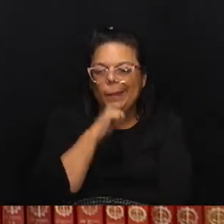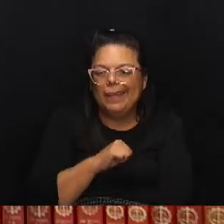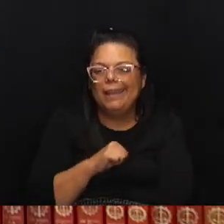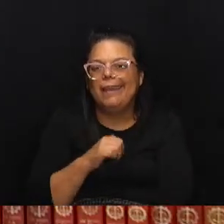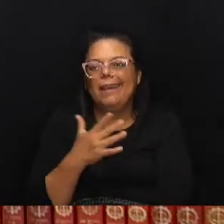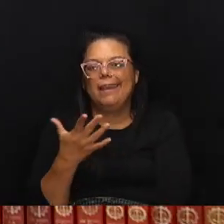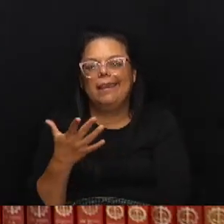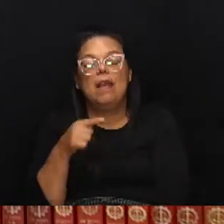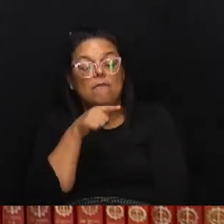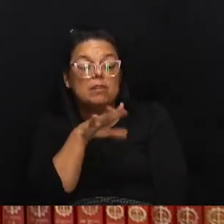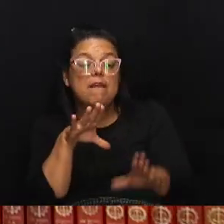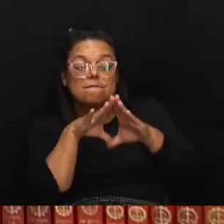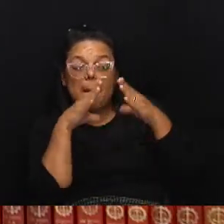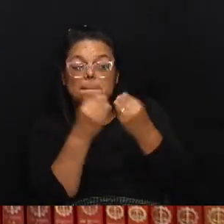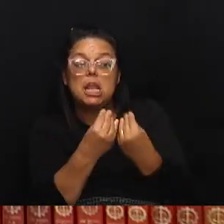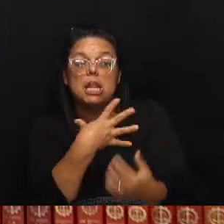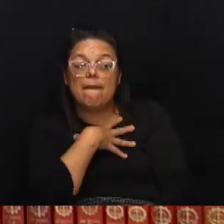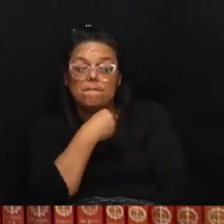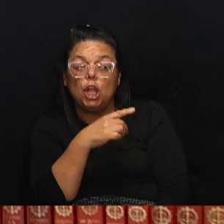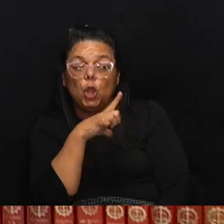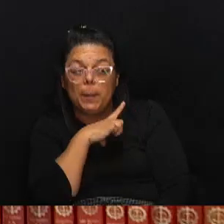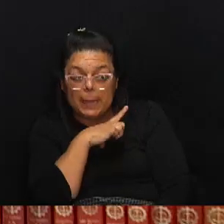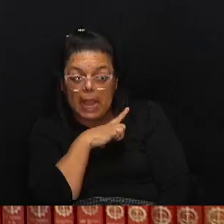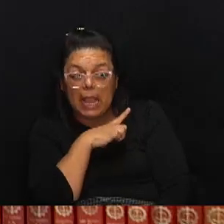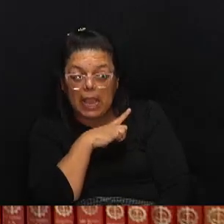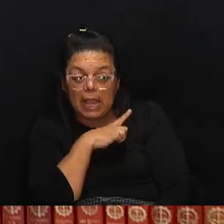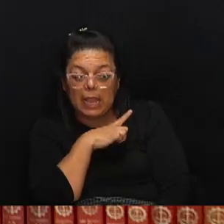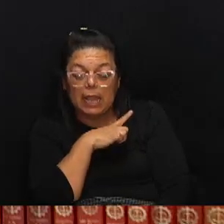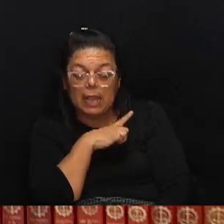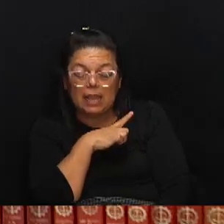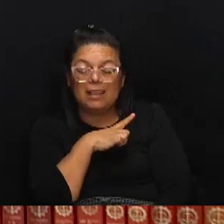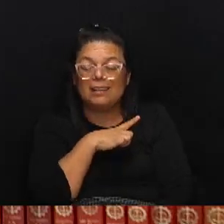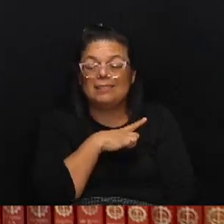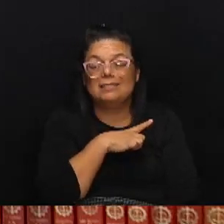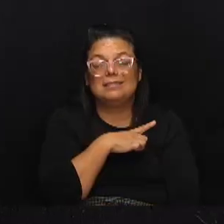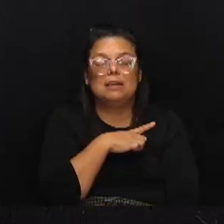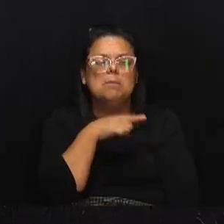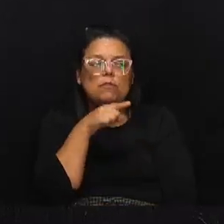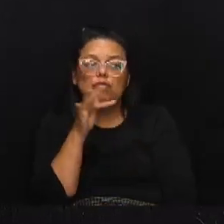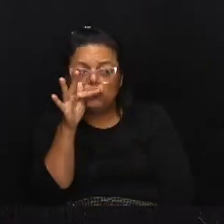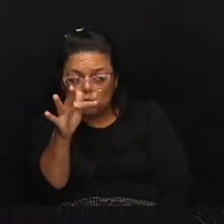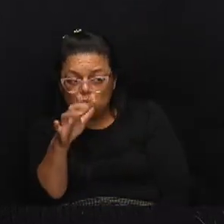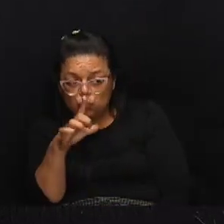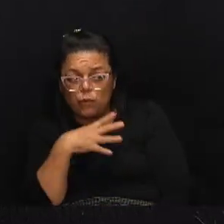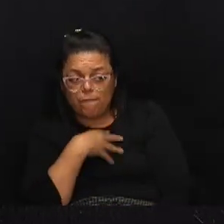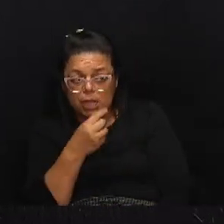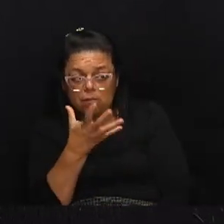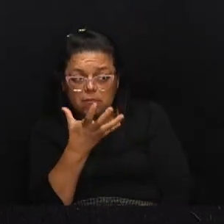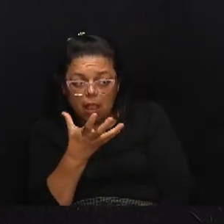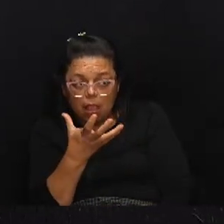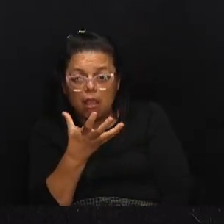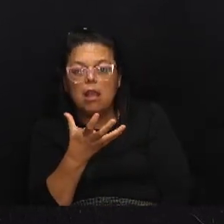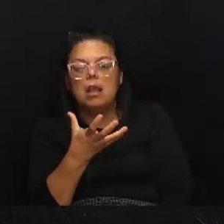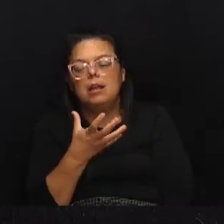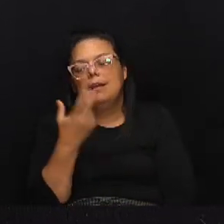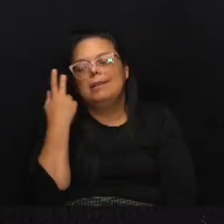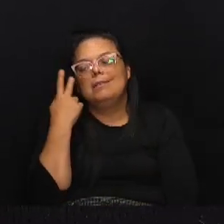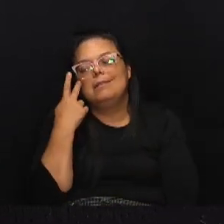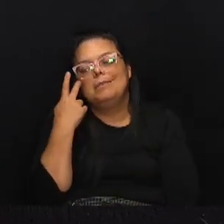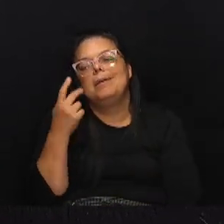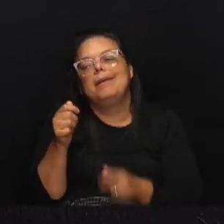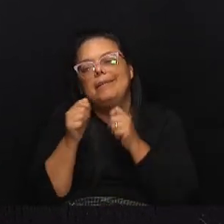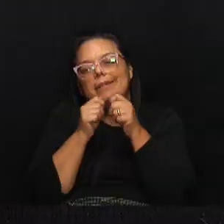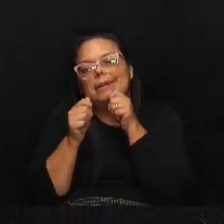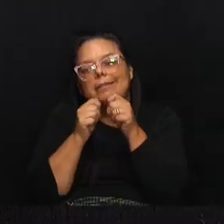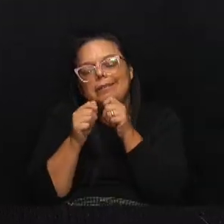tal, mas você tem família, você tem filhos, pretende ter filhos. É muito comum as mulheres comentarem nas suas entrevistas de